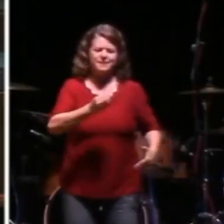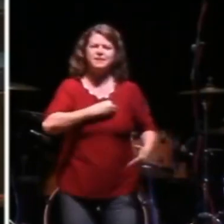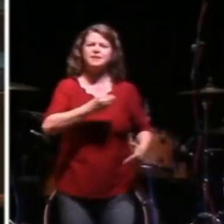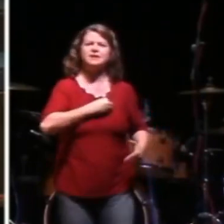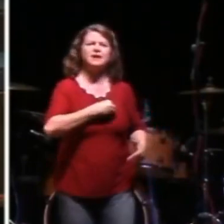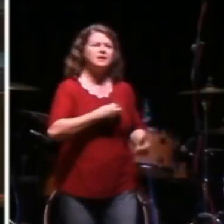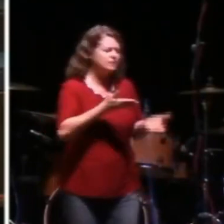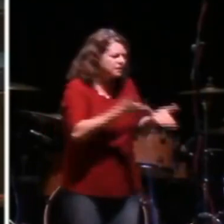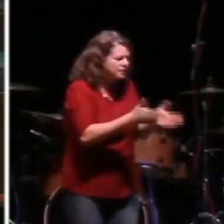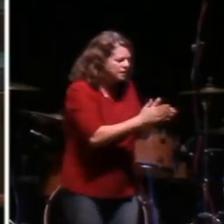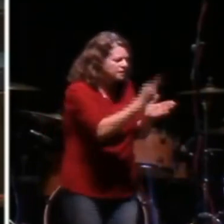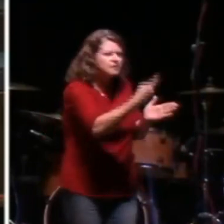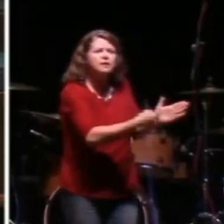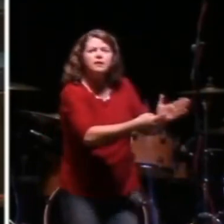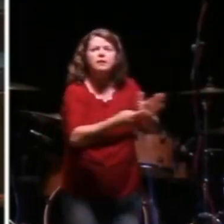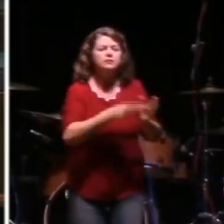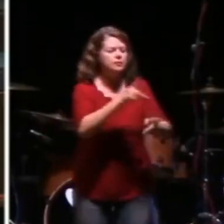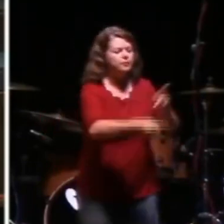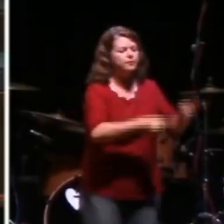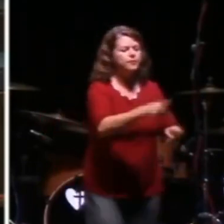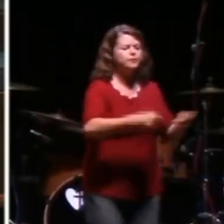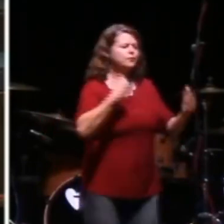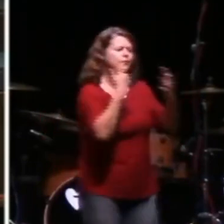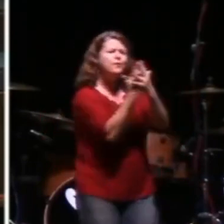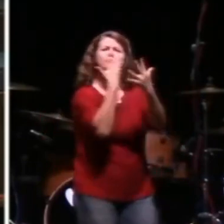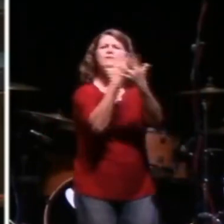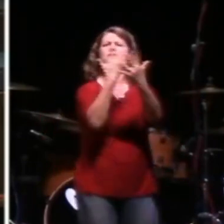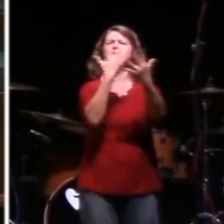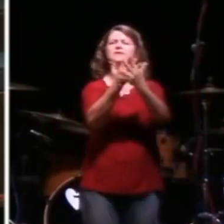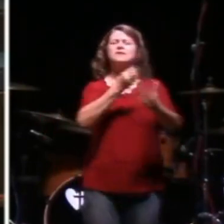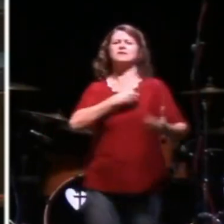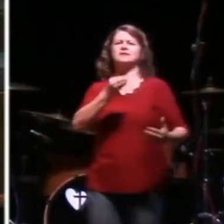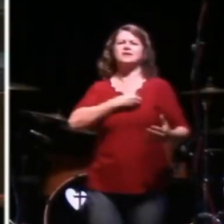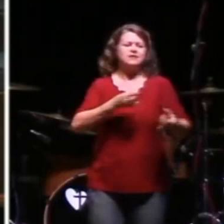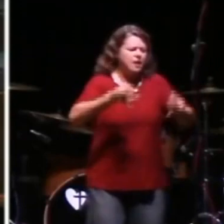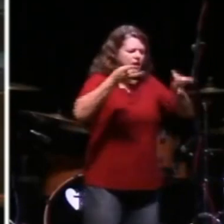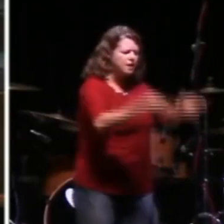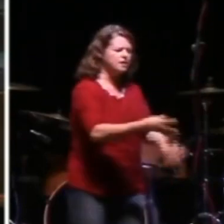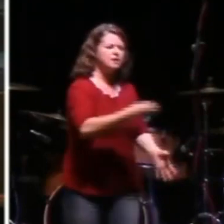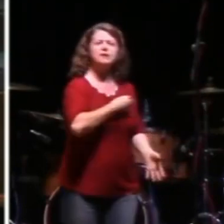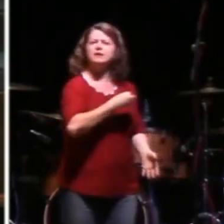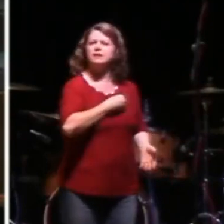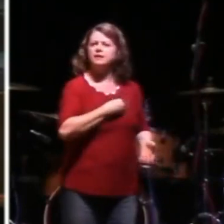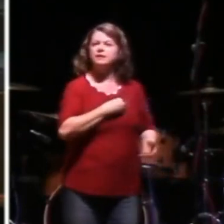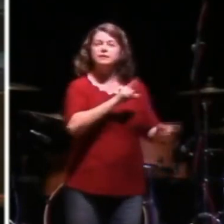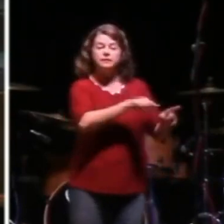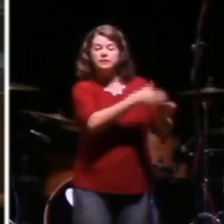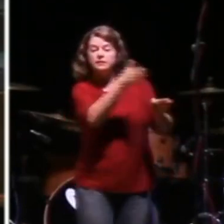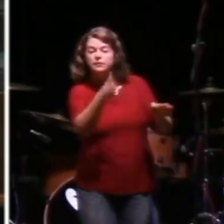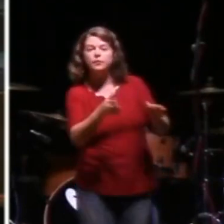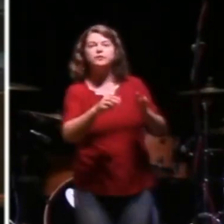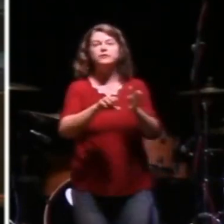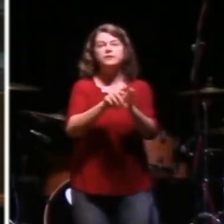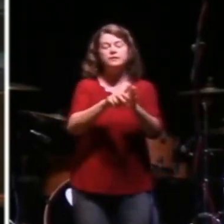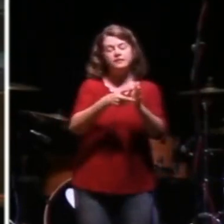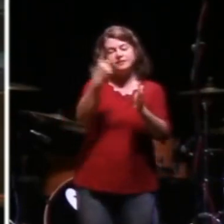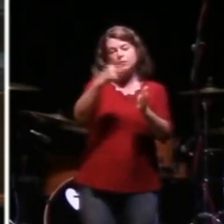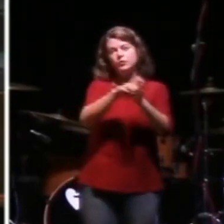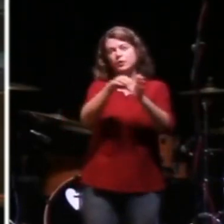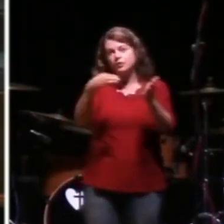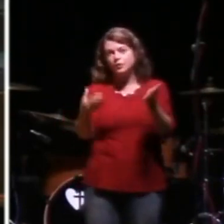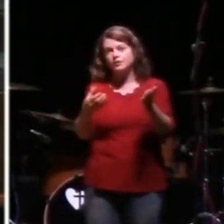e abandonando as suas iniquidades ele vai dizer no capítulo seguinte segunda crônicas capítulo 7 versos 14